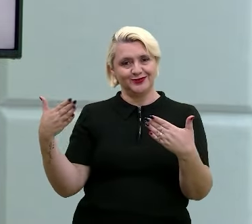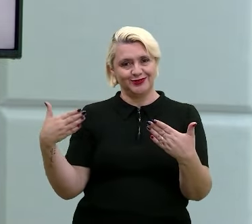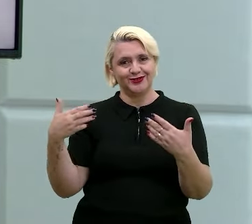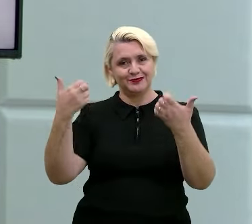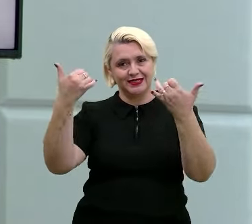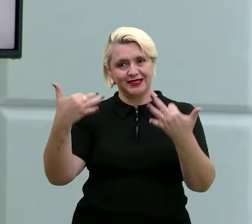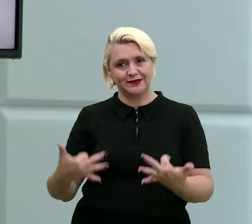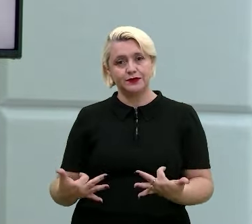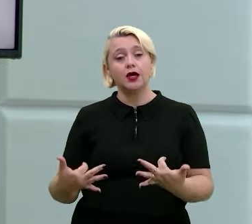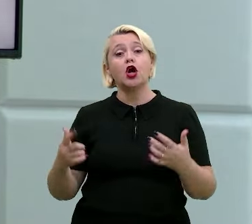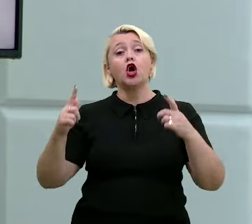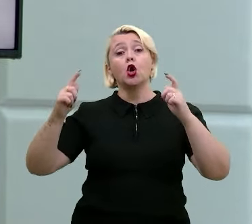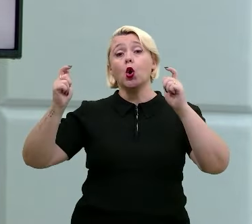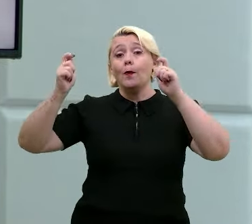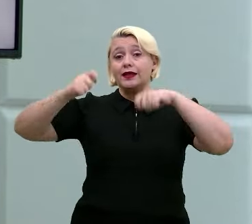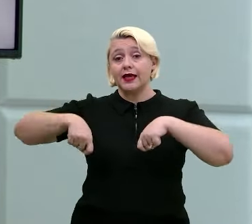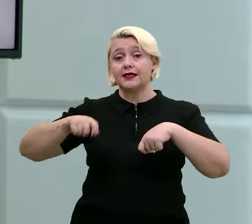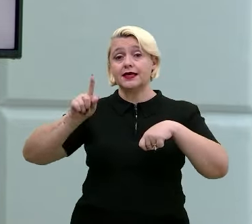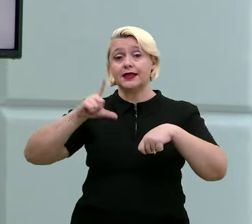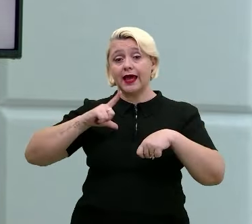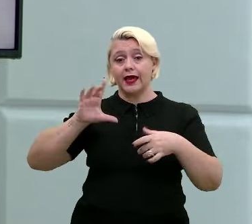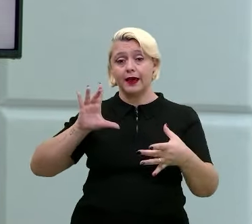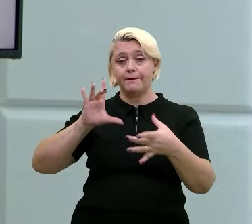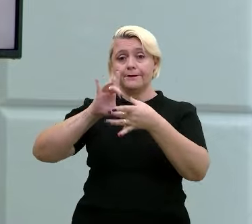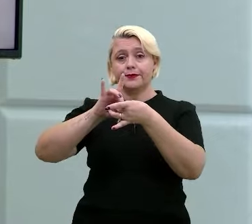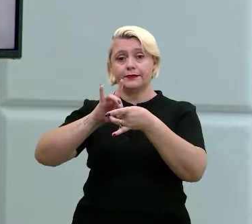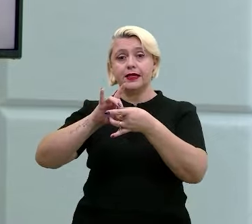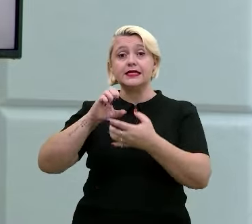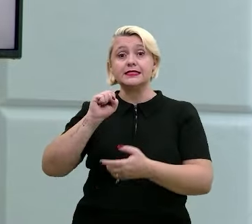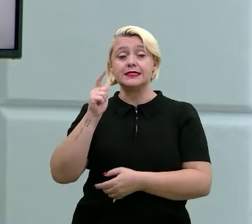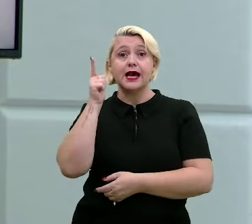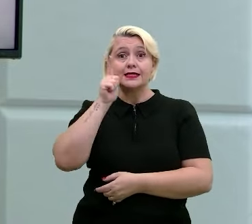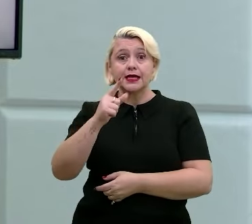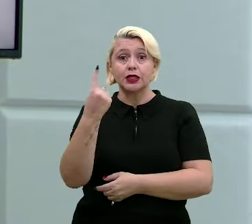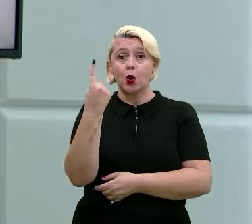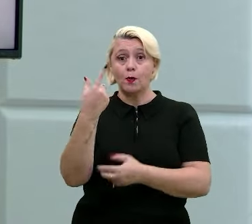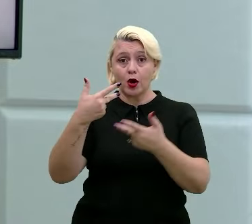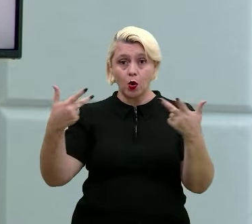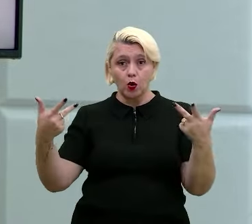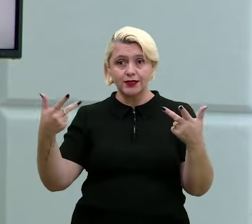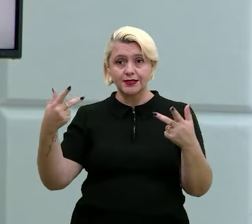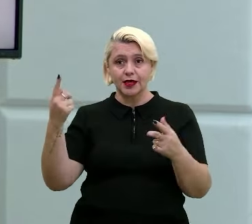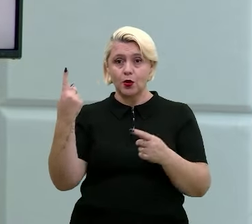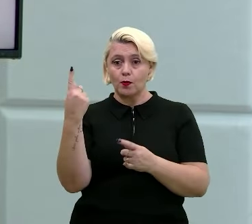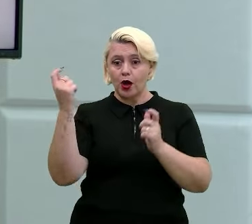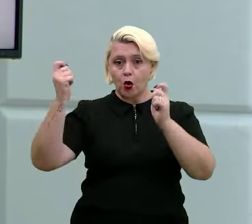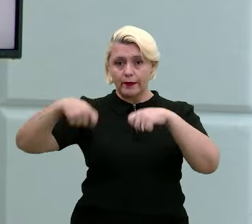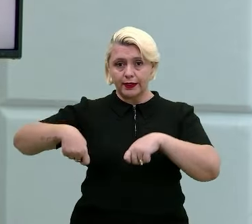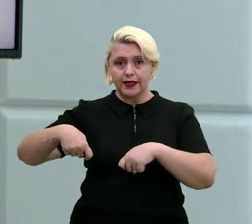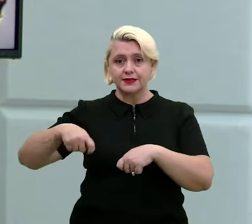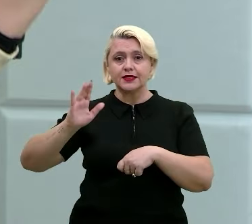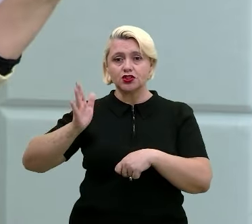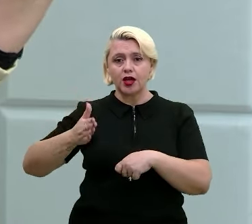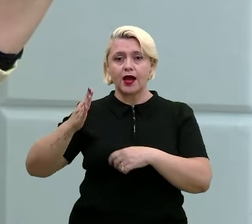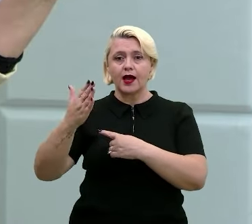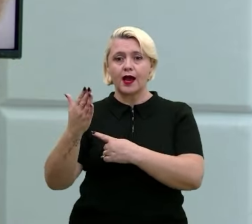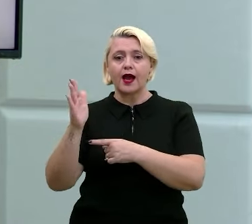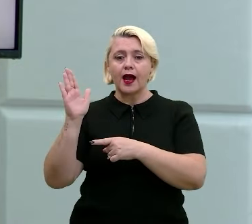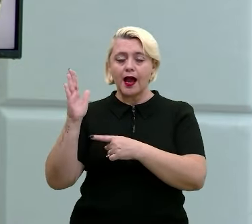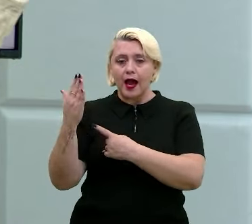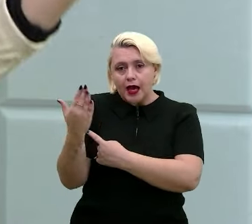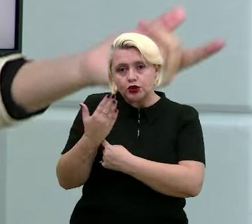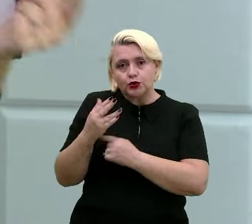as competências elas são interligadas. Quando eu acerto uma coisa para uma competência, eu acabo acertando também